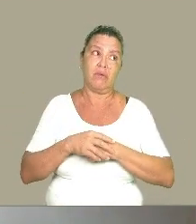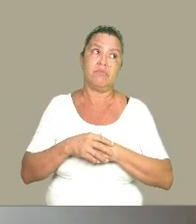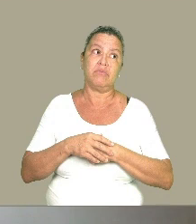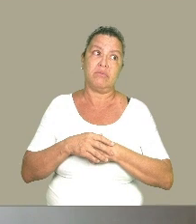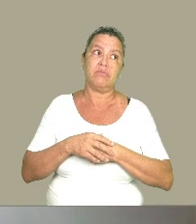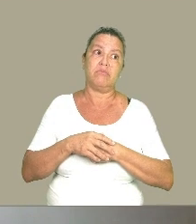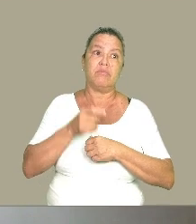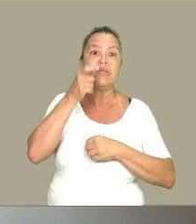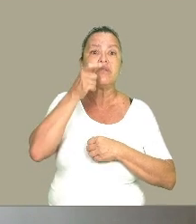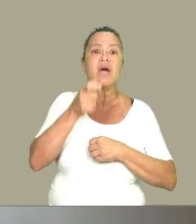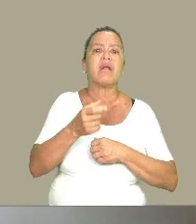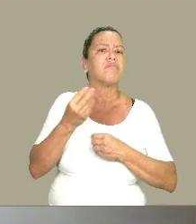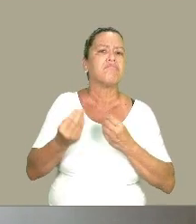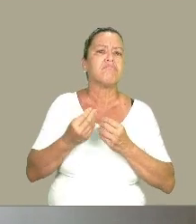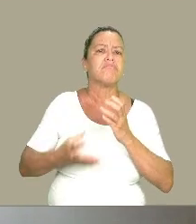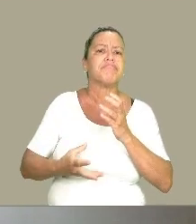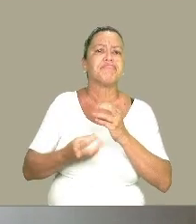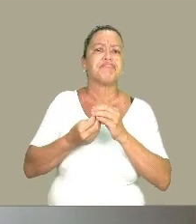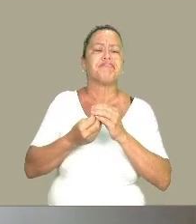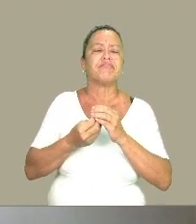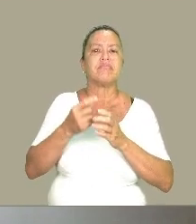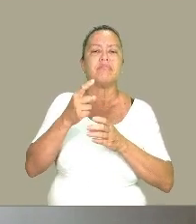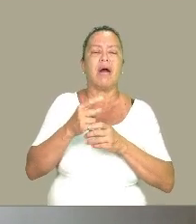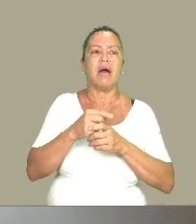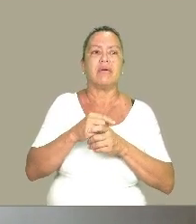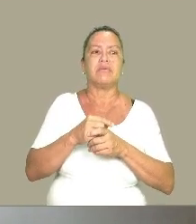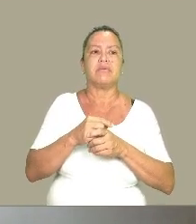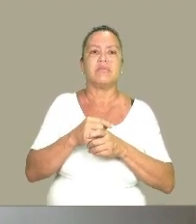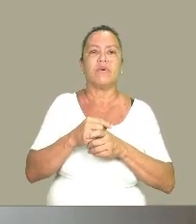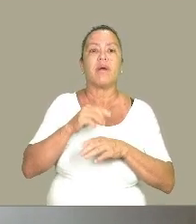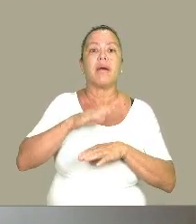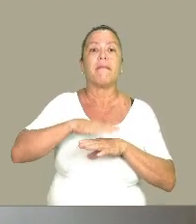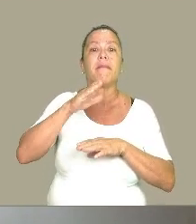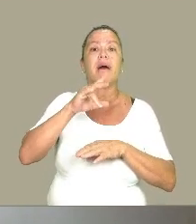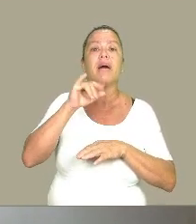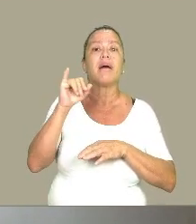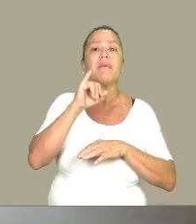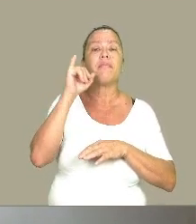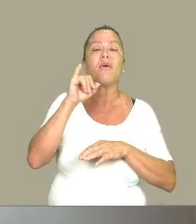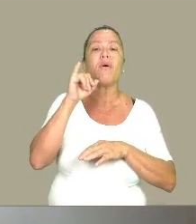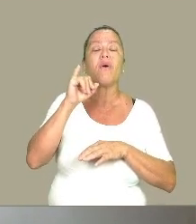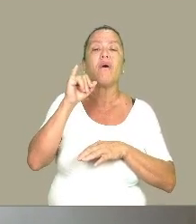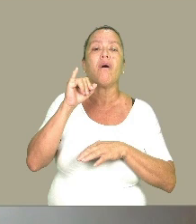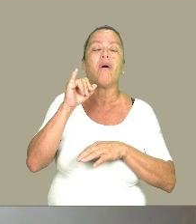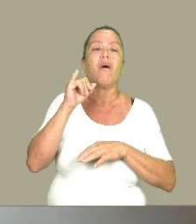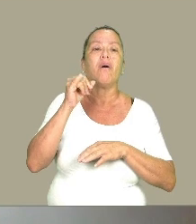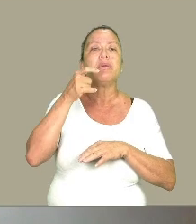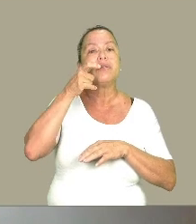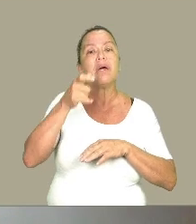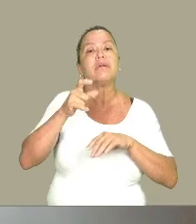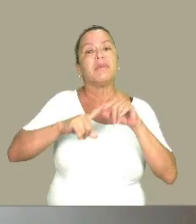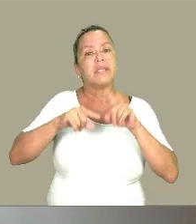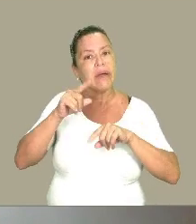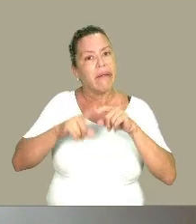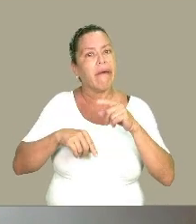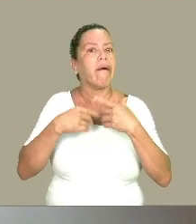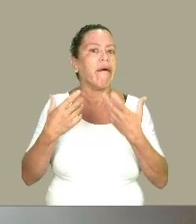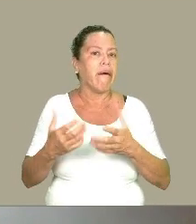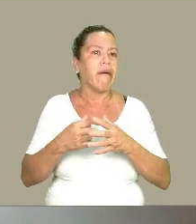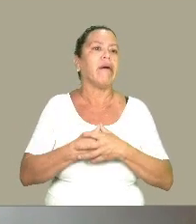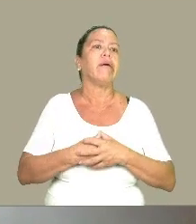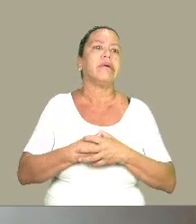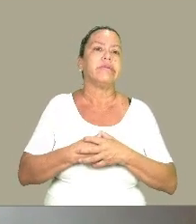desses interesses, mas ainda talvez predominem os interesses materiais, né, e os interesses